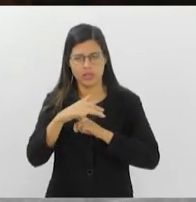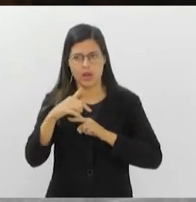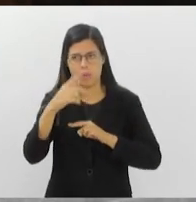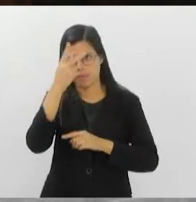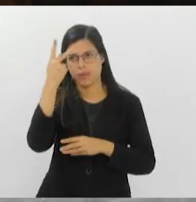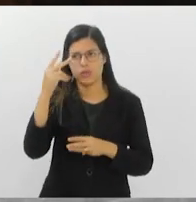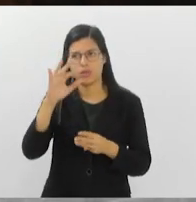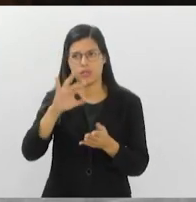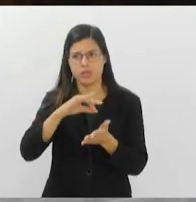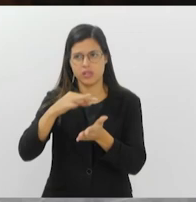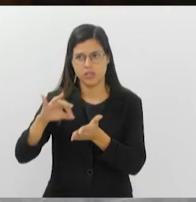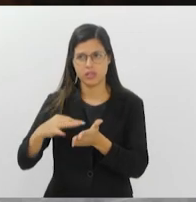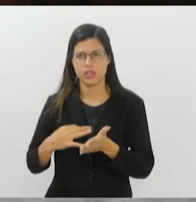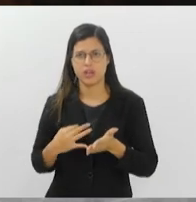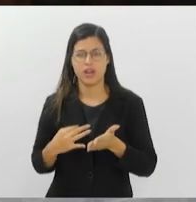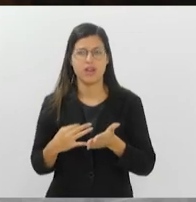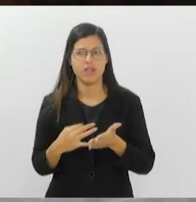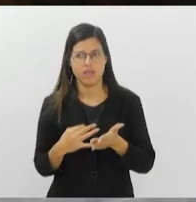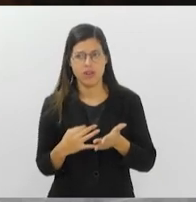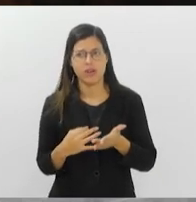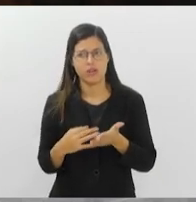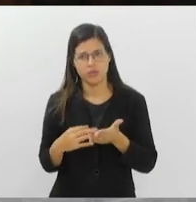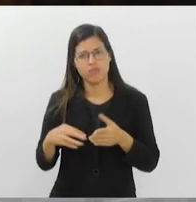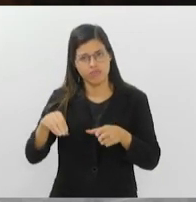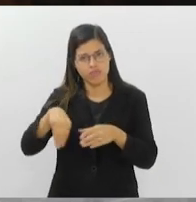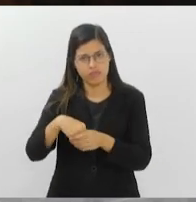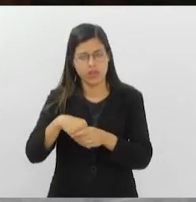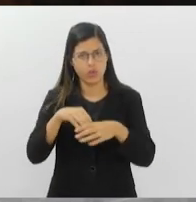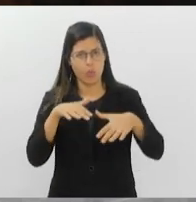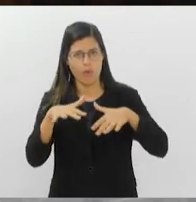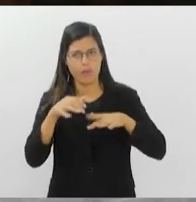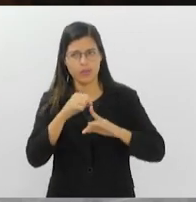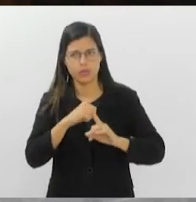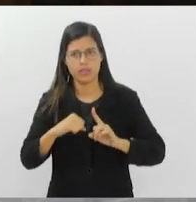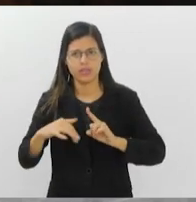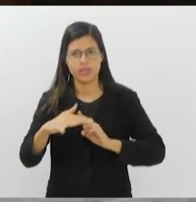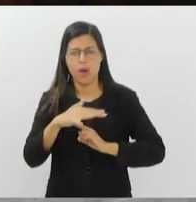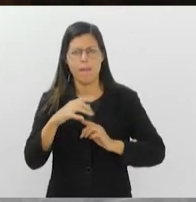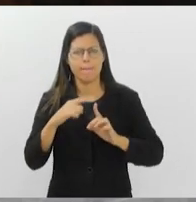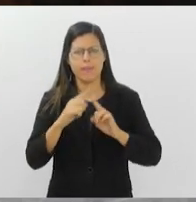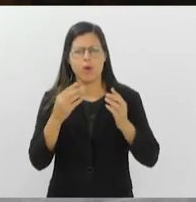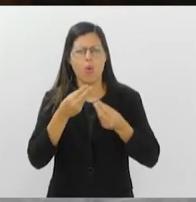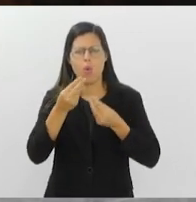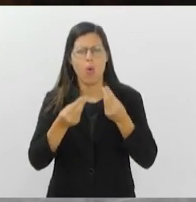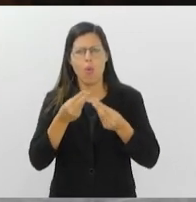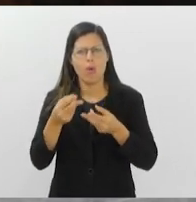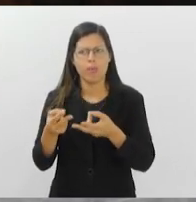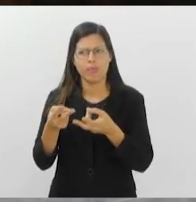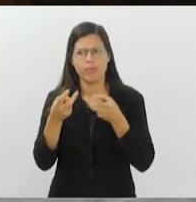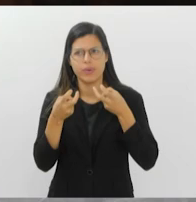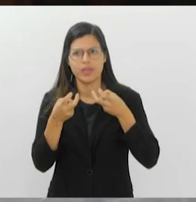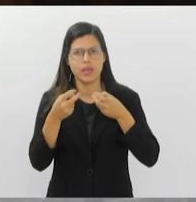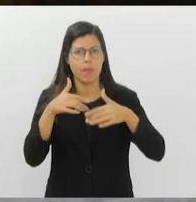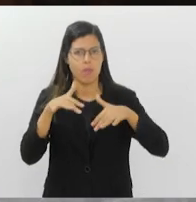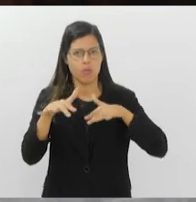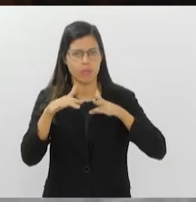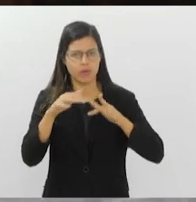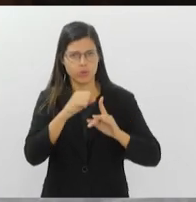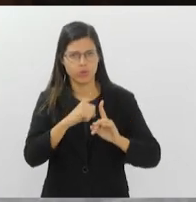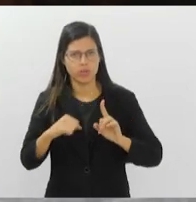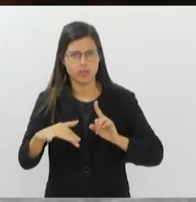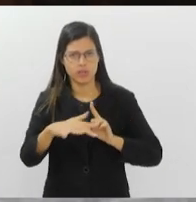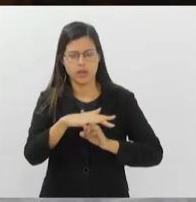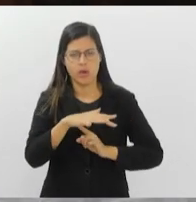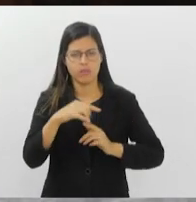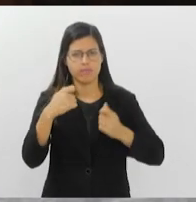inscreveram, elas são dos movimentos sociais. Mas como que a gente reconhece um movimento social? Né?